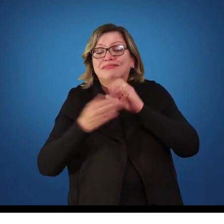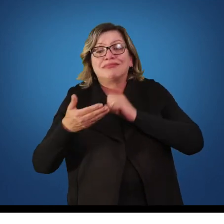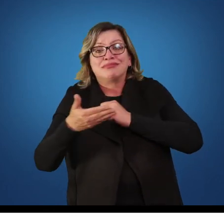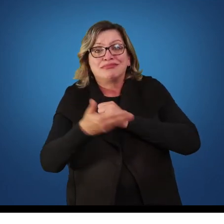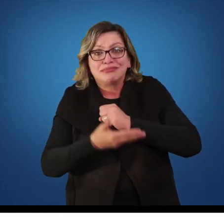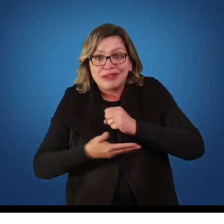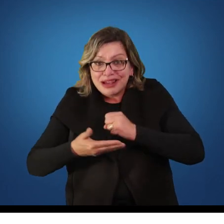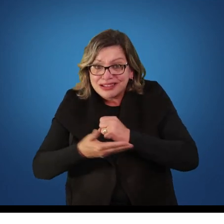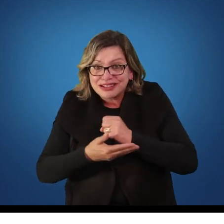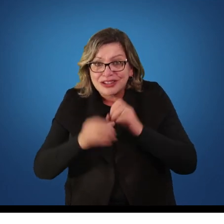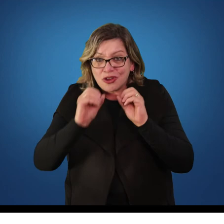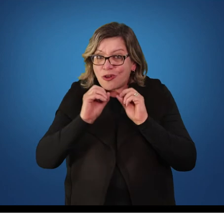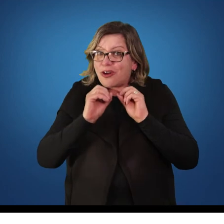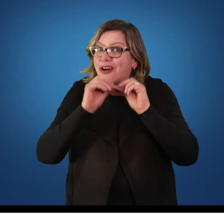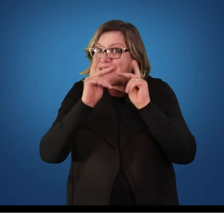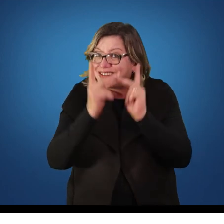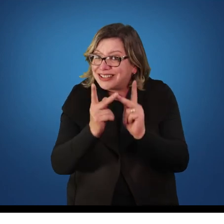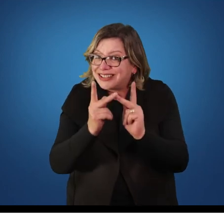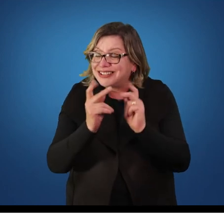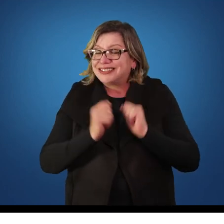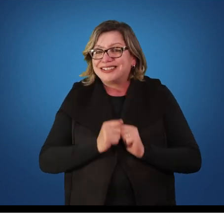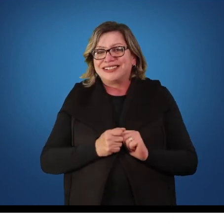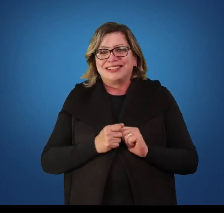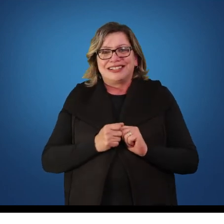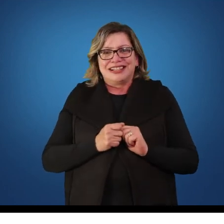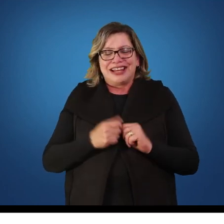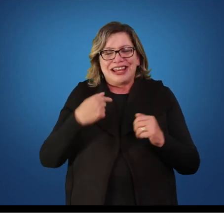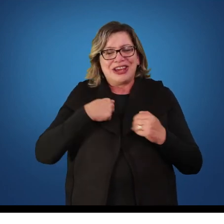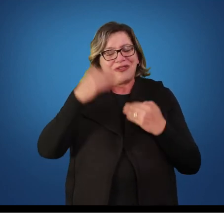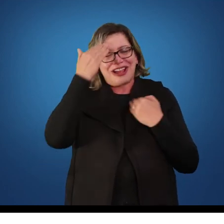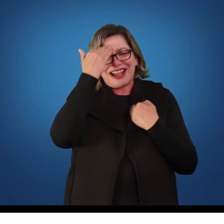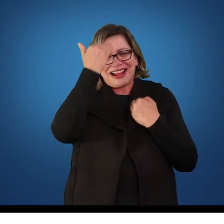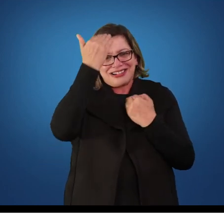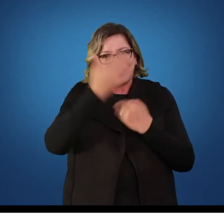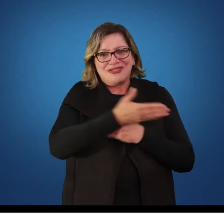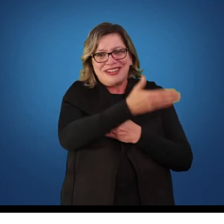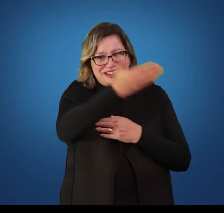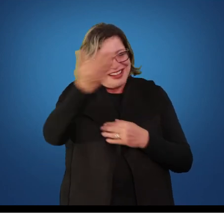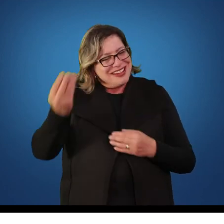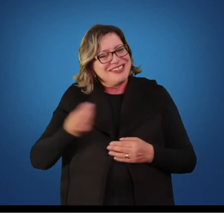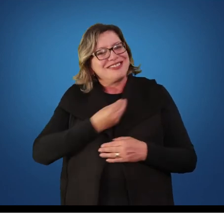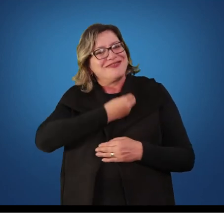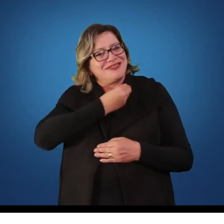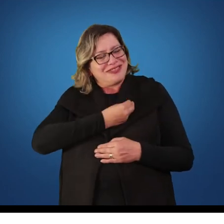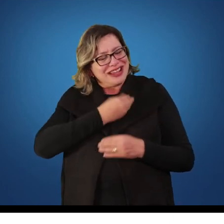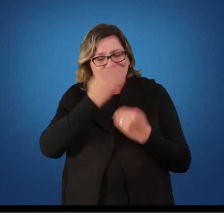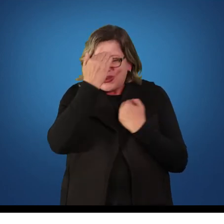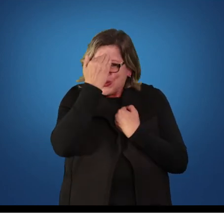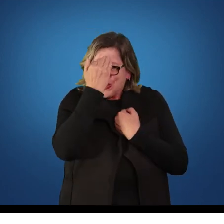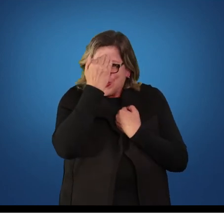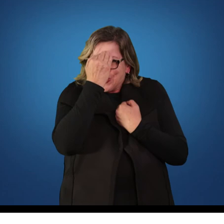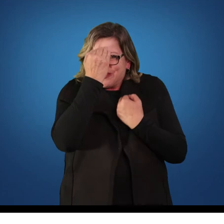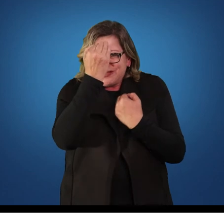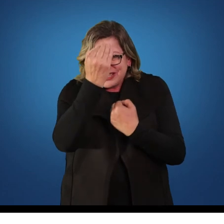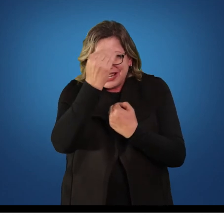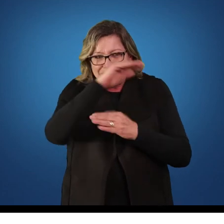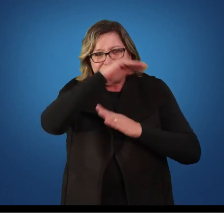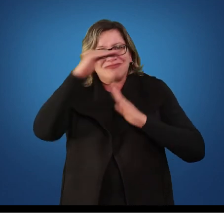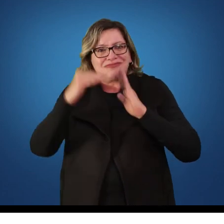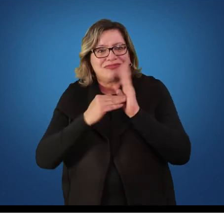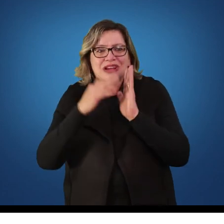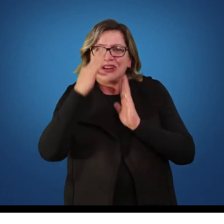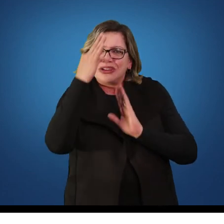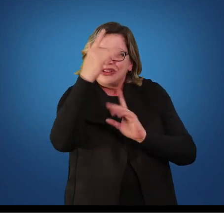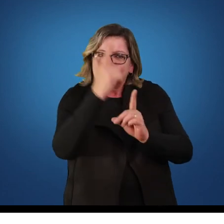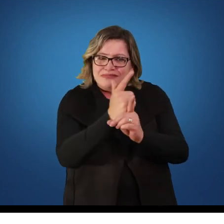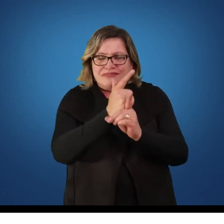rock eu agradeço a vocês pela presença muito obrigado e até a próxima